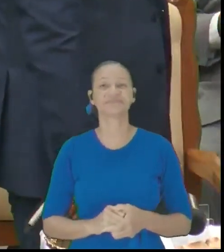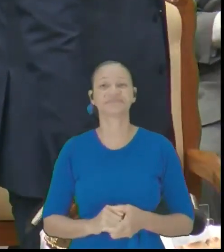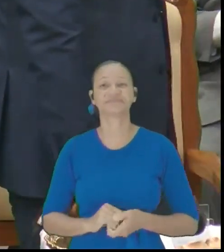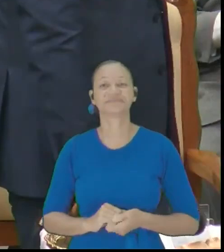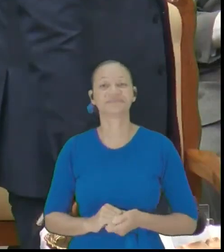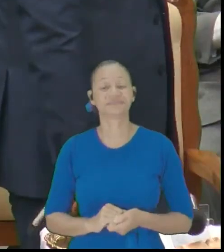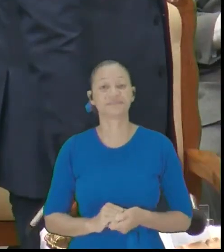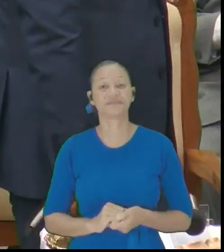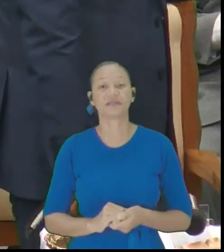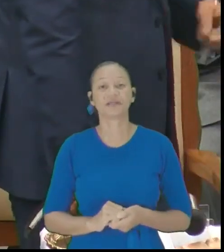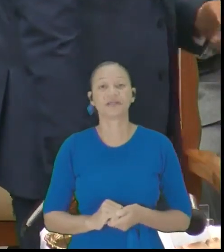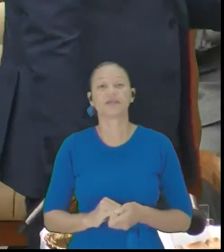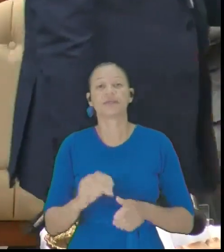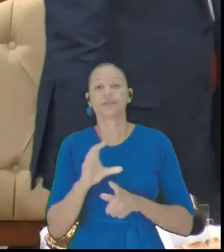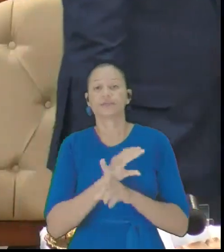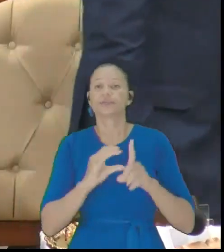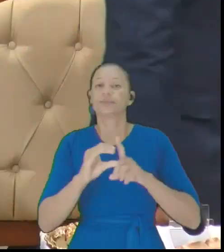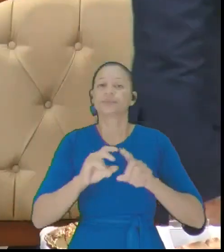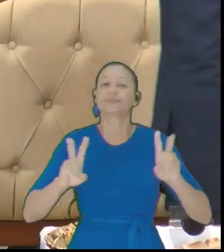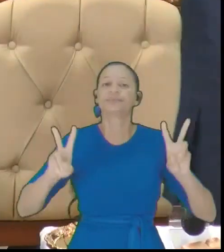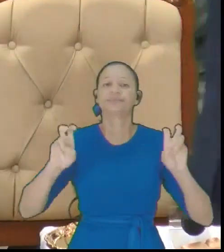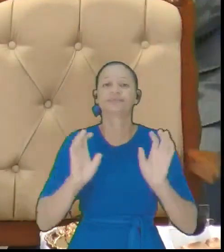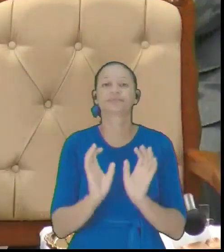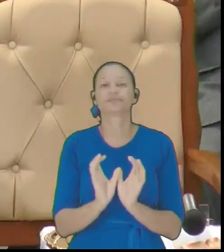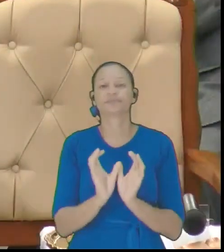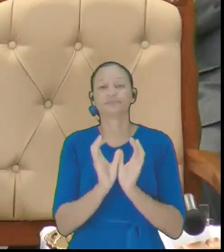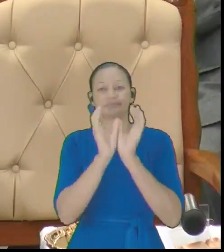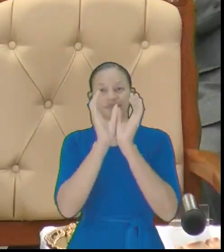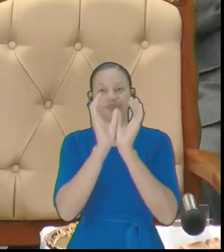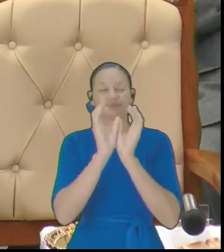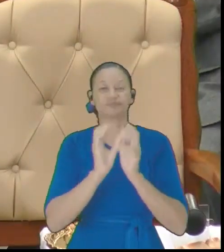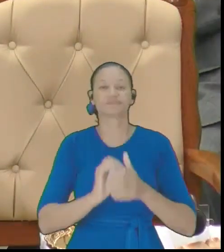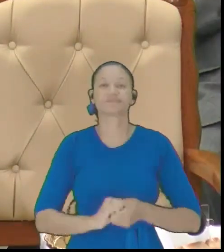culto de Santa Ceia é culto de